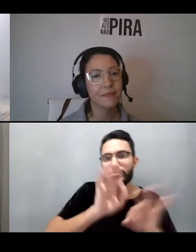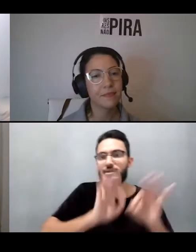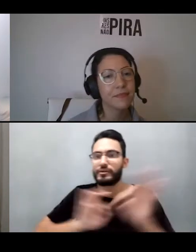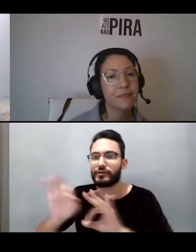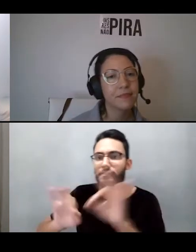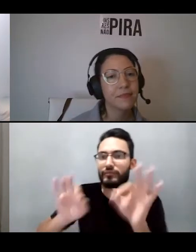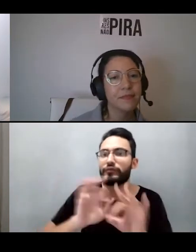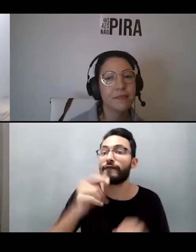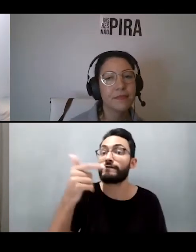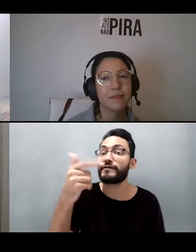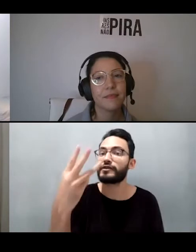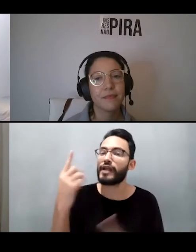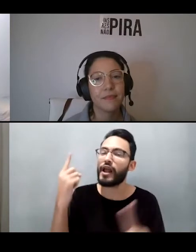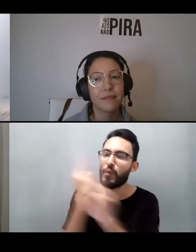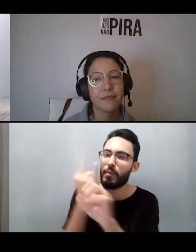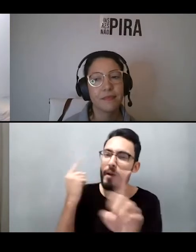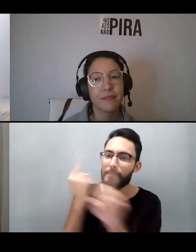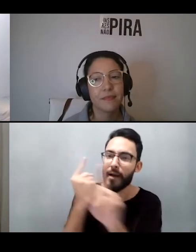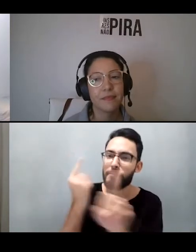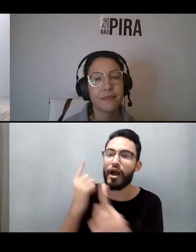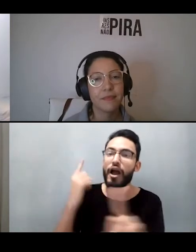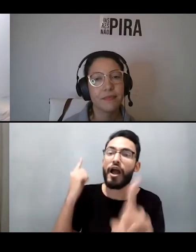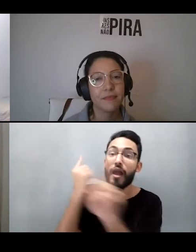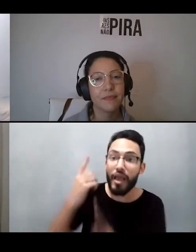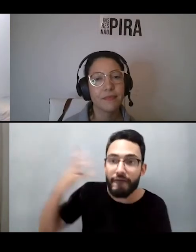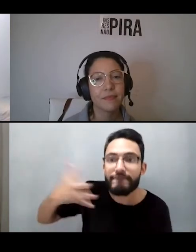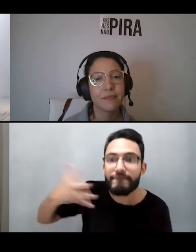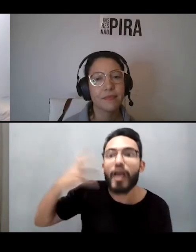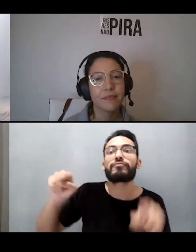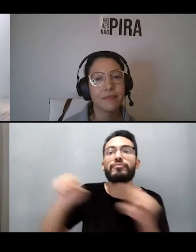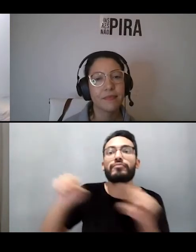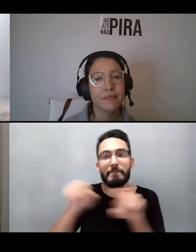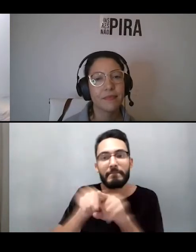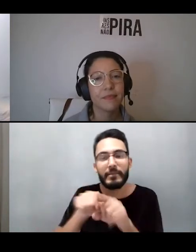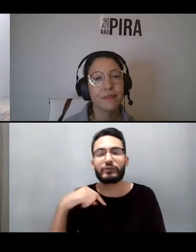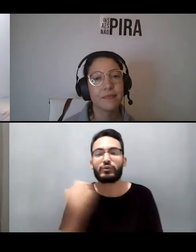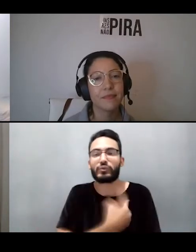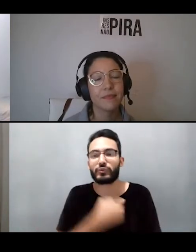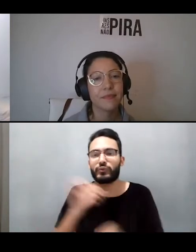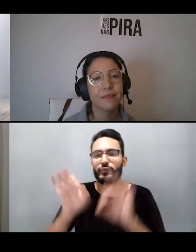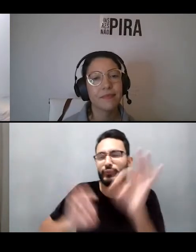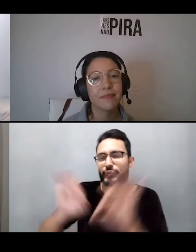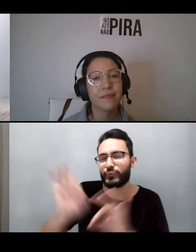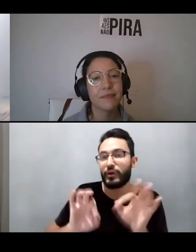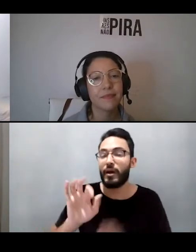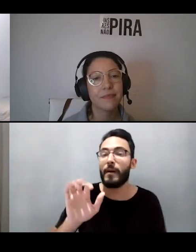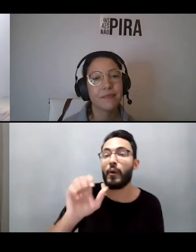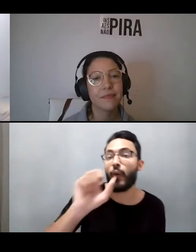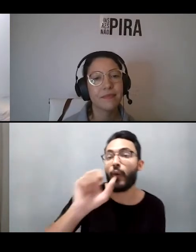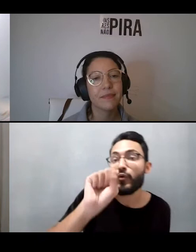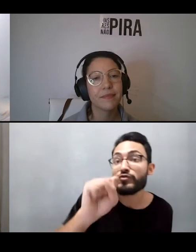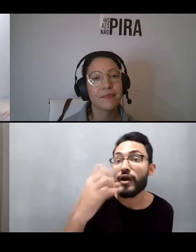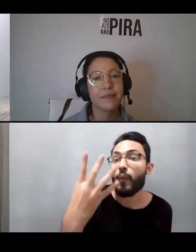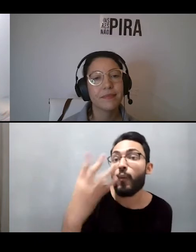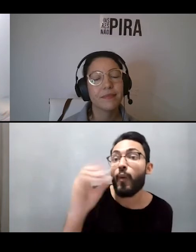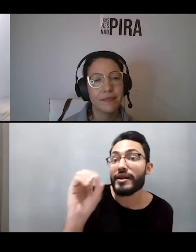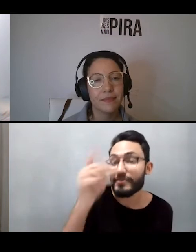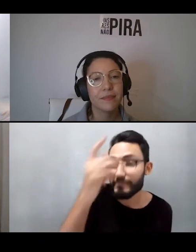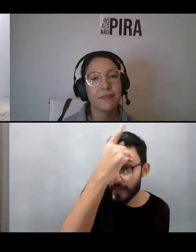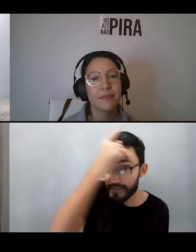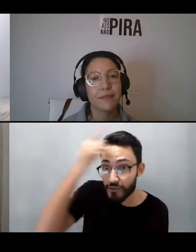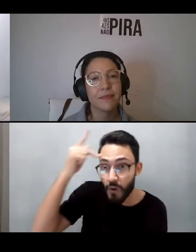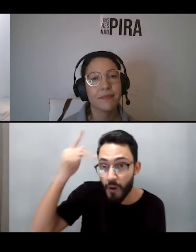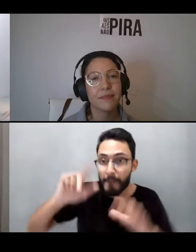23 encontros e eventos que a gente realizou ao longo desse um ano e alguns meses. Foram mais de 840 pessoas